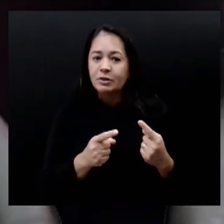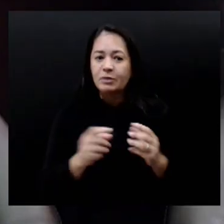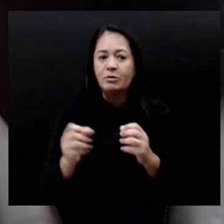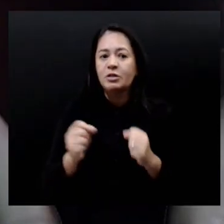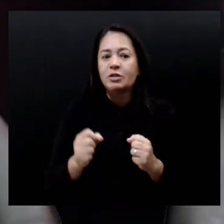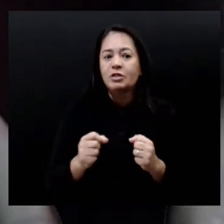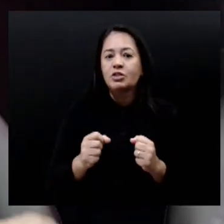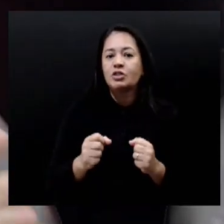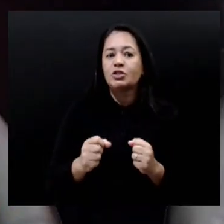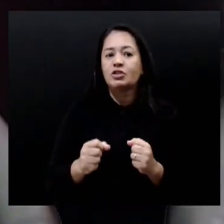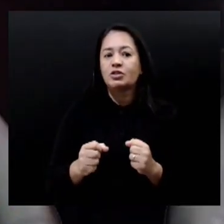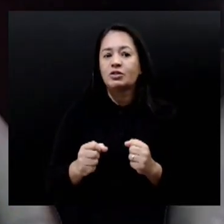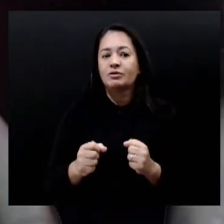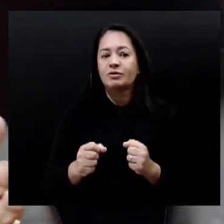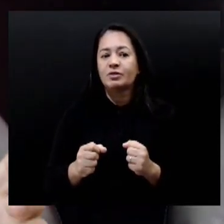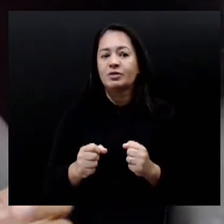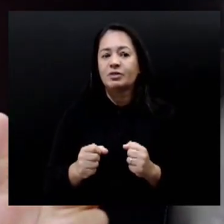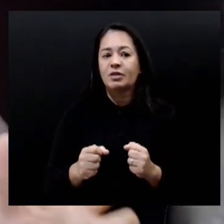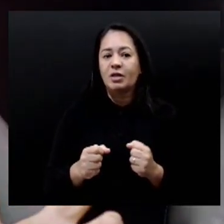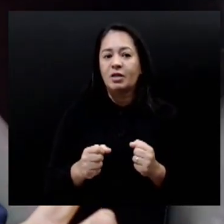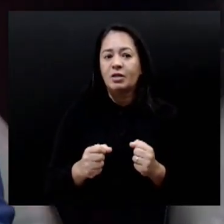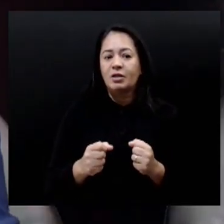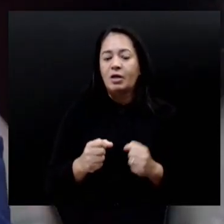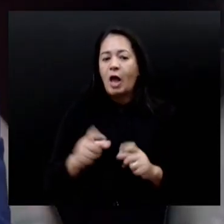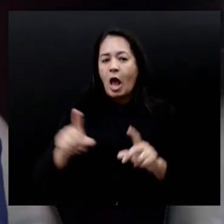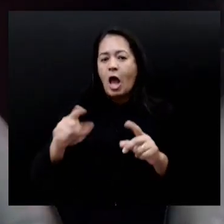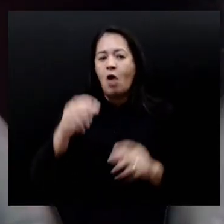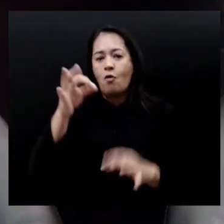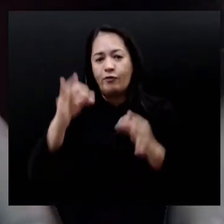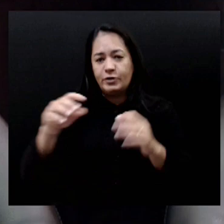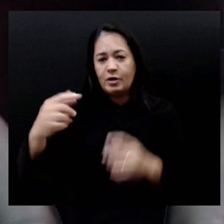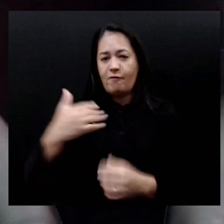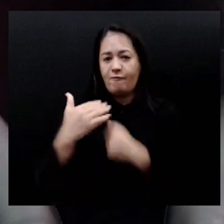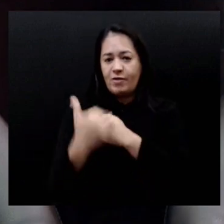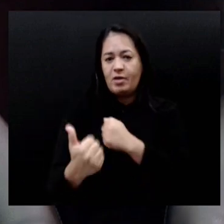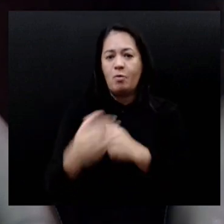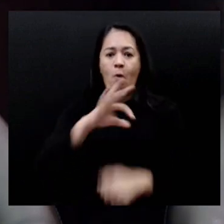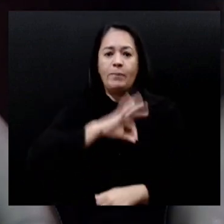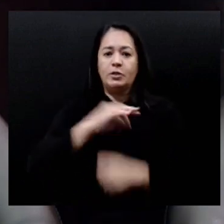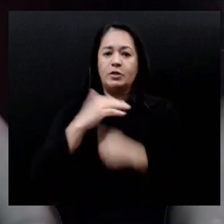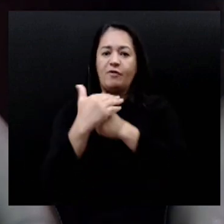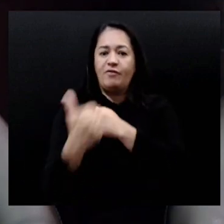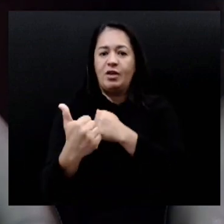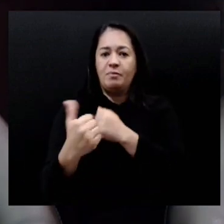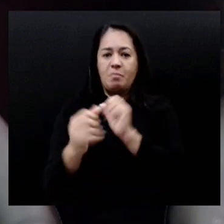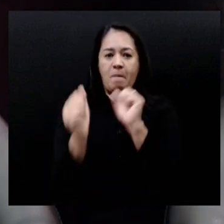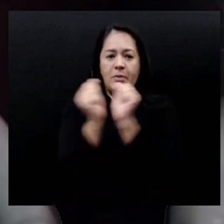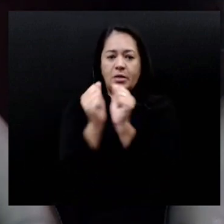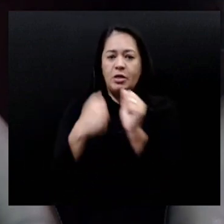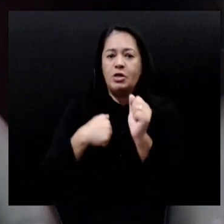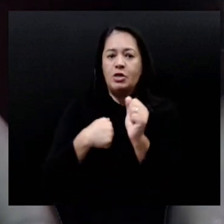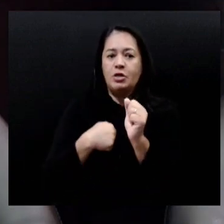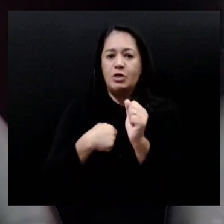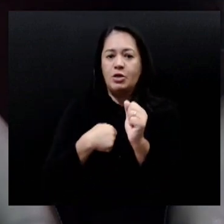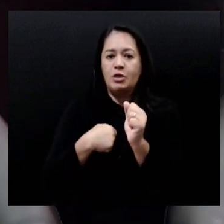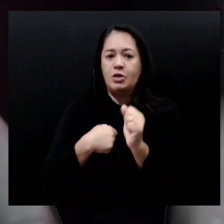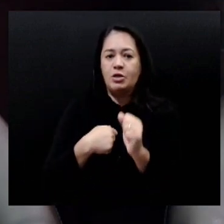ficou nervoso, né, ele me provocou. Não Aham. pode ser o policial que veio fazer o mandado de prisão, cumprir o mandado de prisão, que provoca, tem que ser